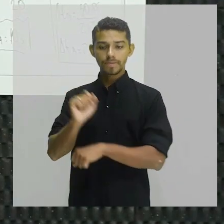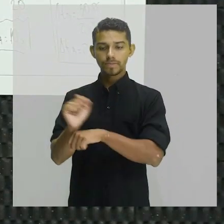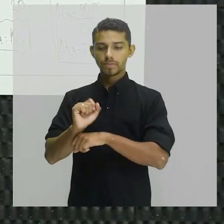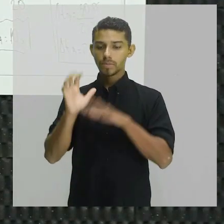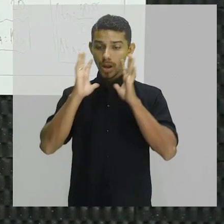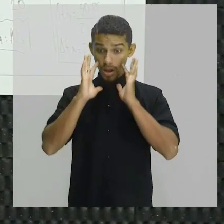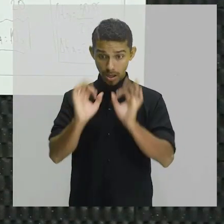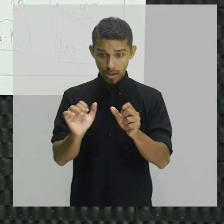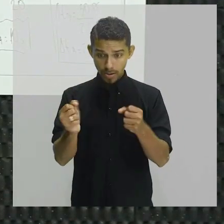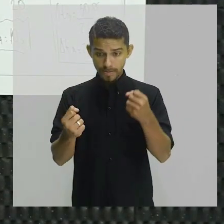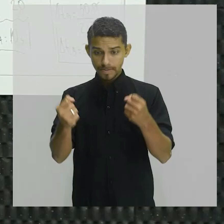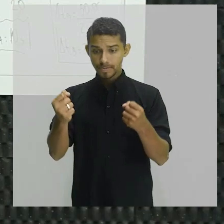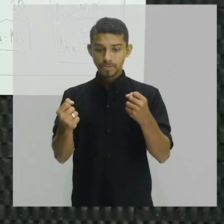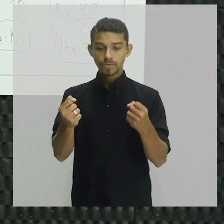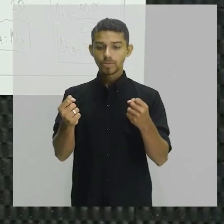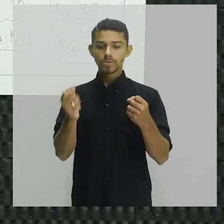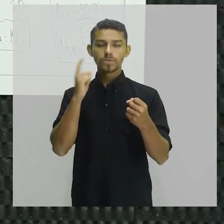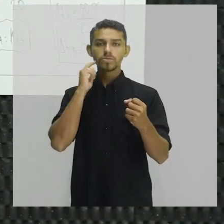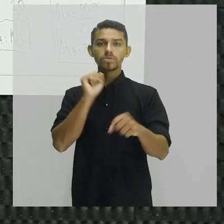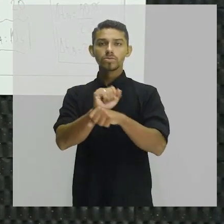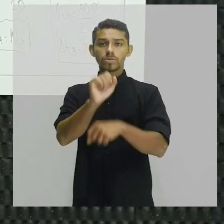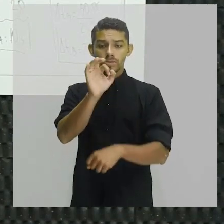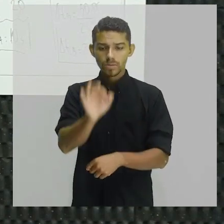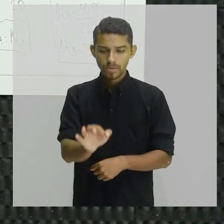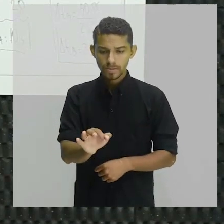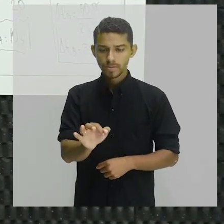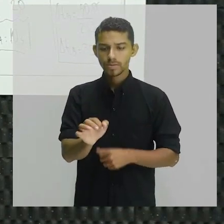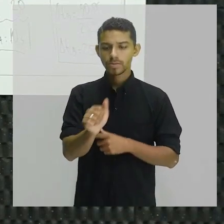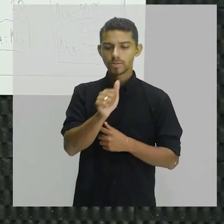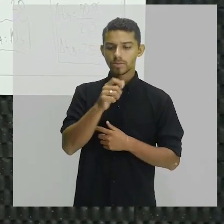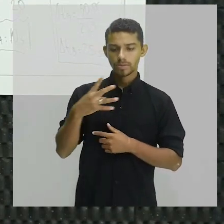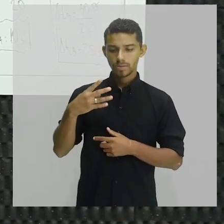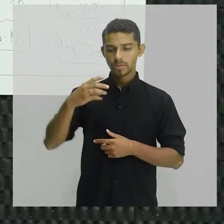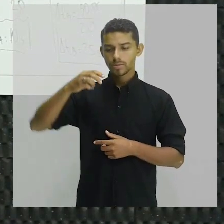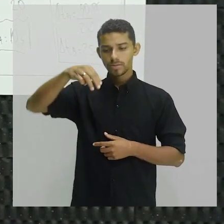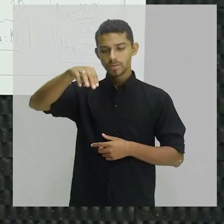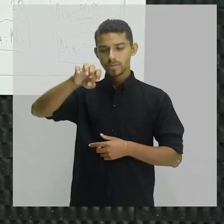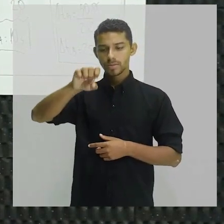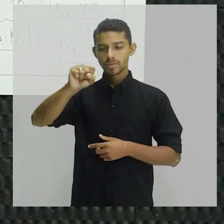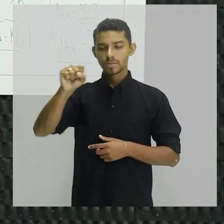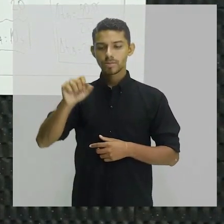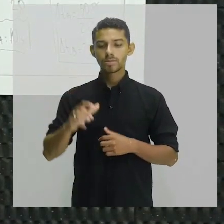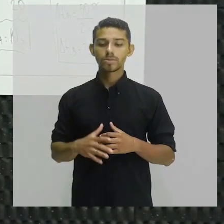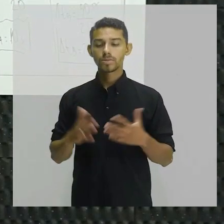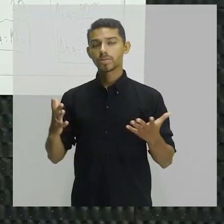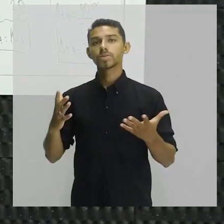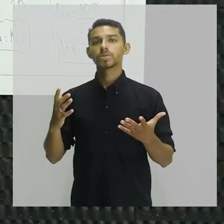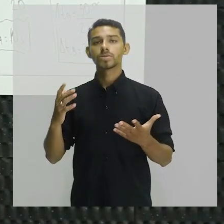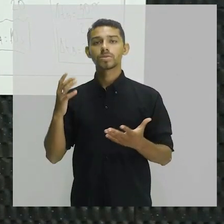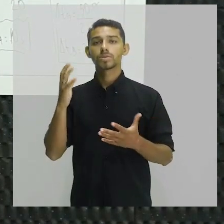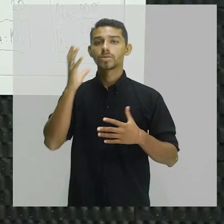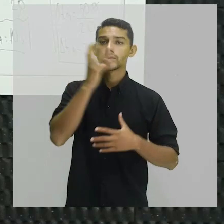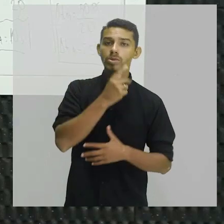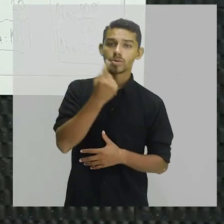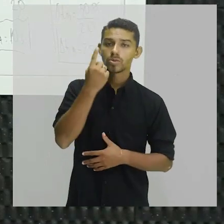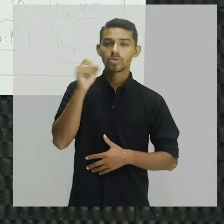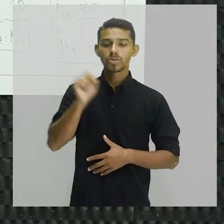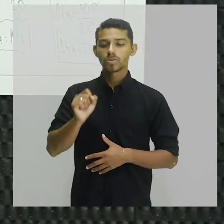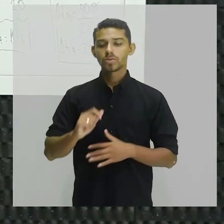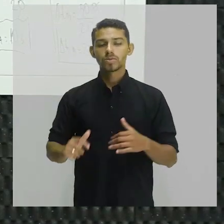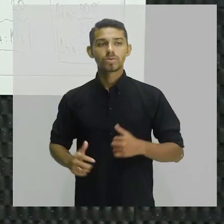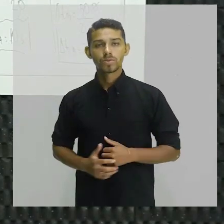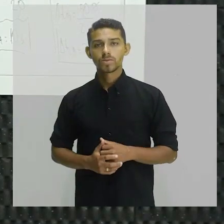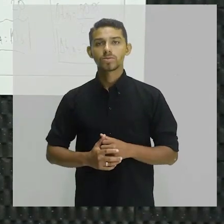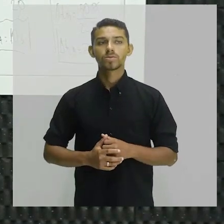motorista atento aciona os freios a velocidade de 14 metros por segundo, tá ok? Quando o desatento demora 1 segundo a mais, né? Então é o